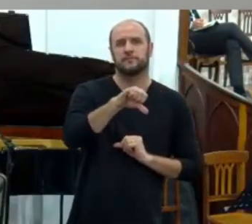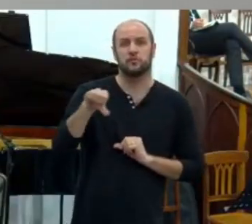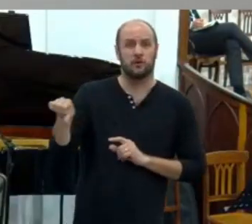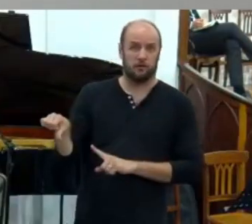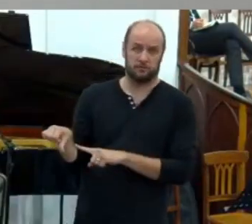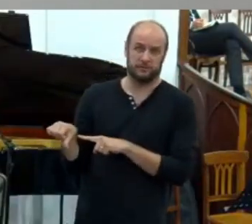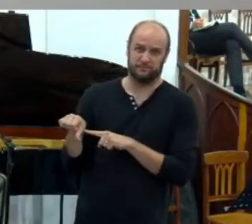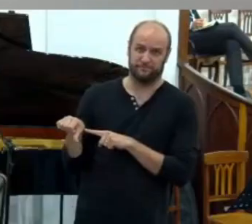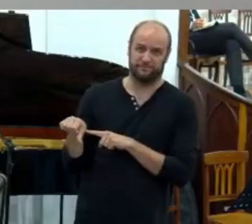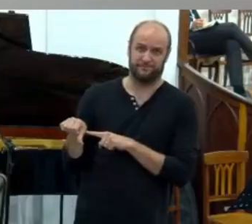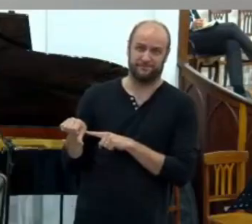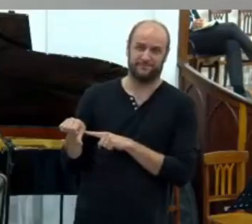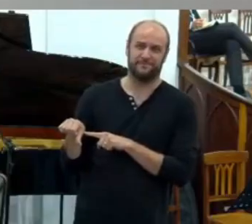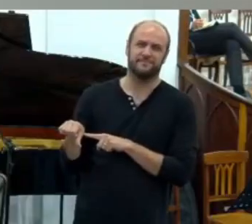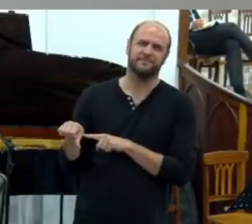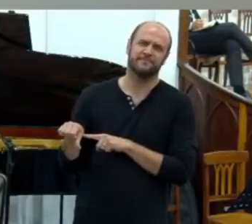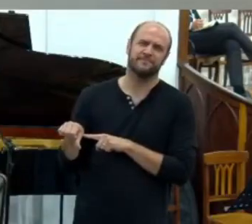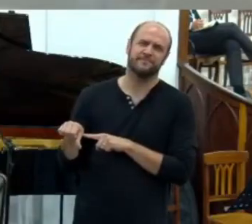9.